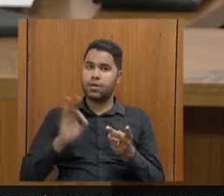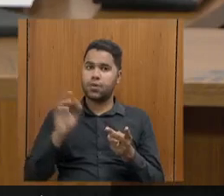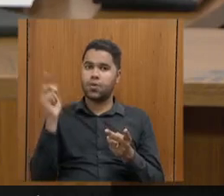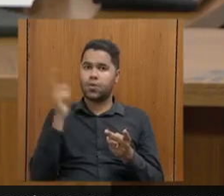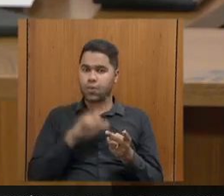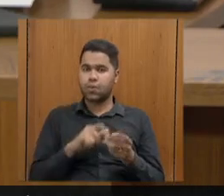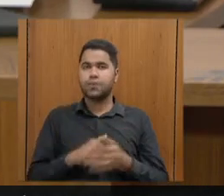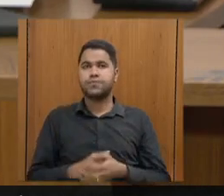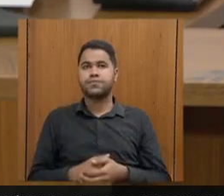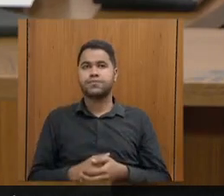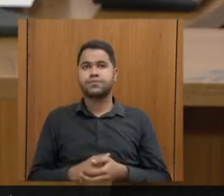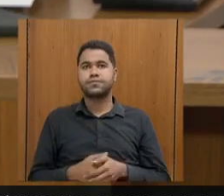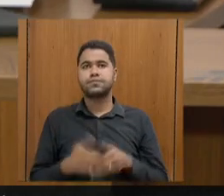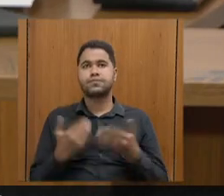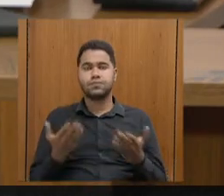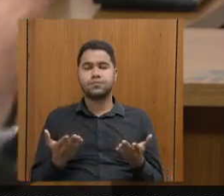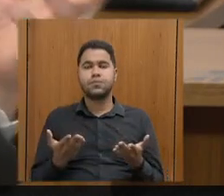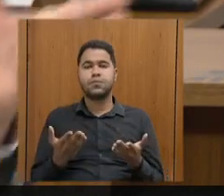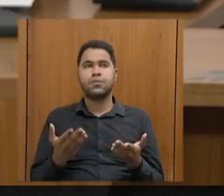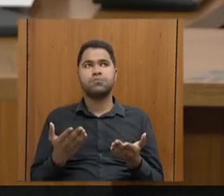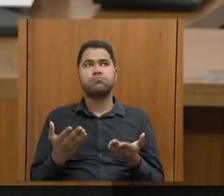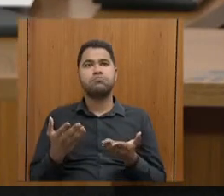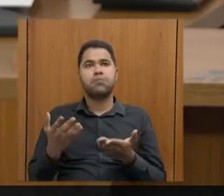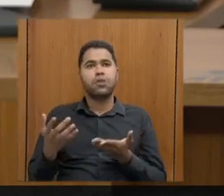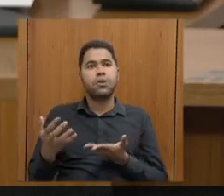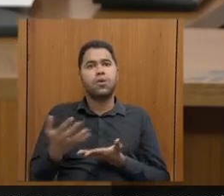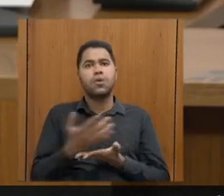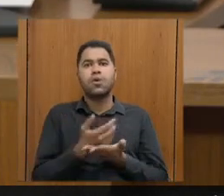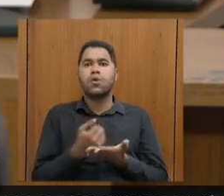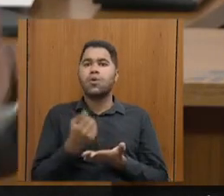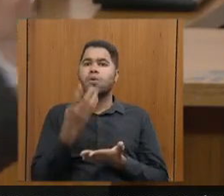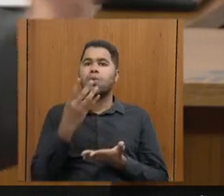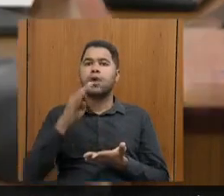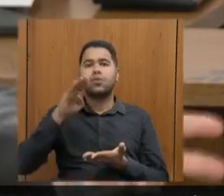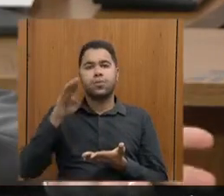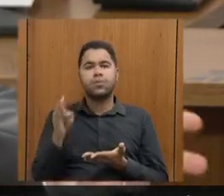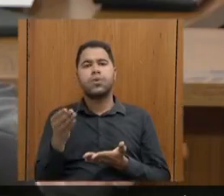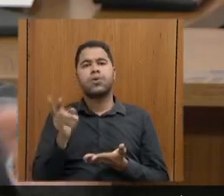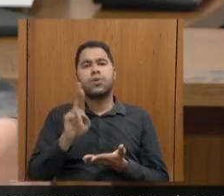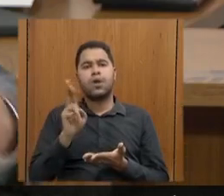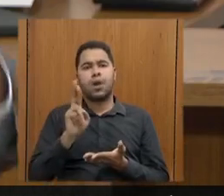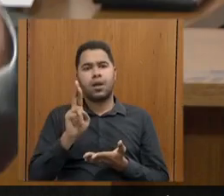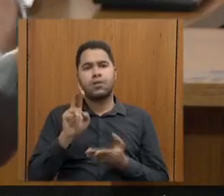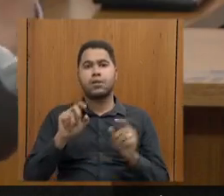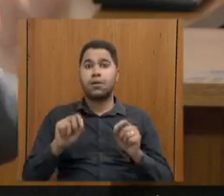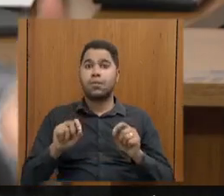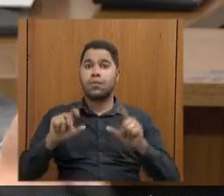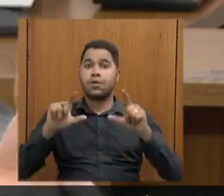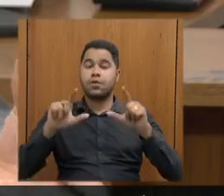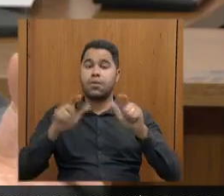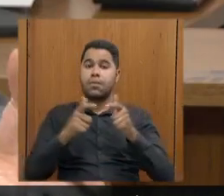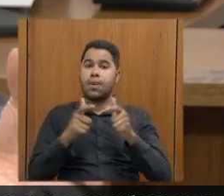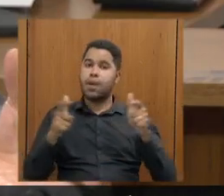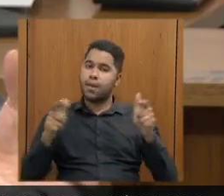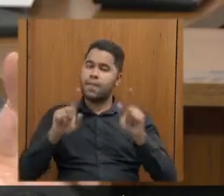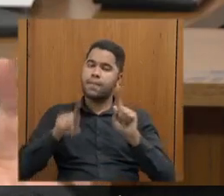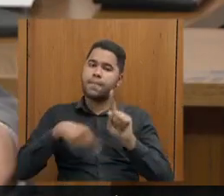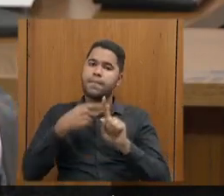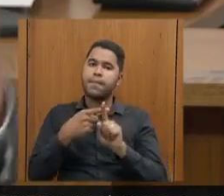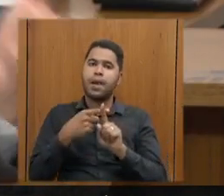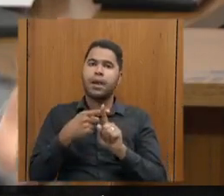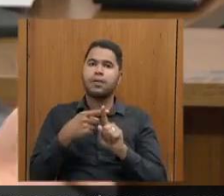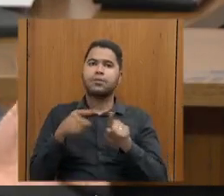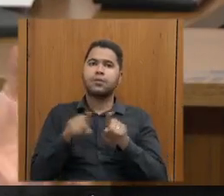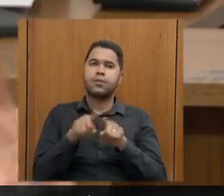né então é nisso a gente recuperou algo como 4 bilhões de reais é a soma da Ampliação de Capital mais os